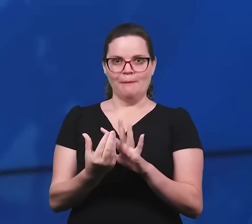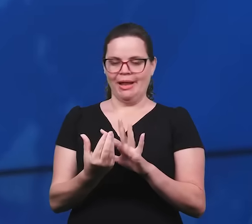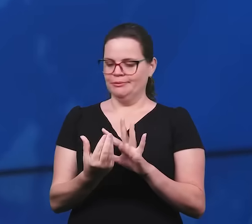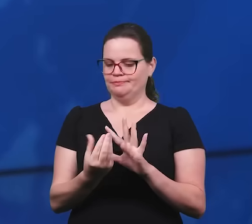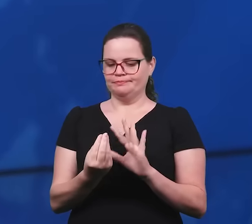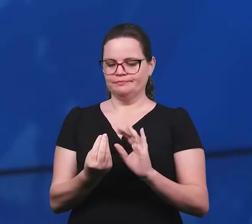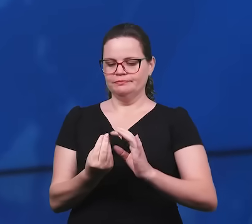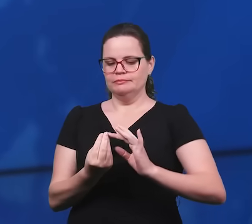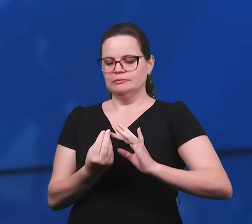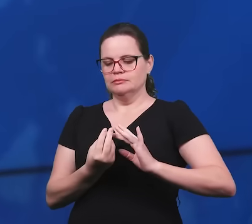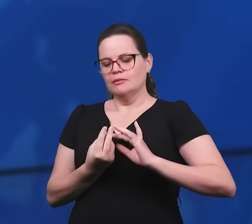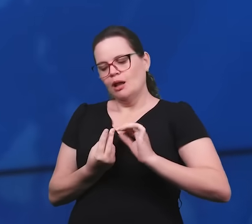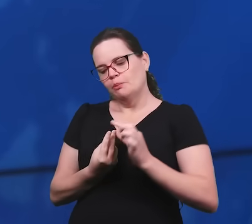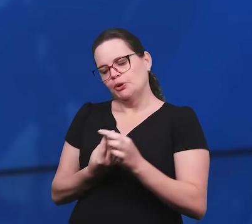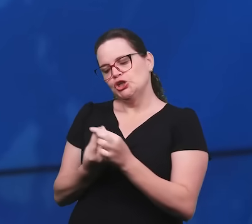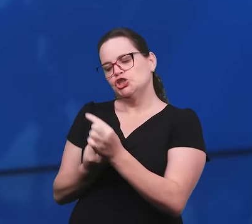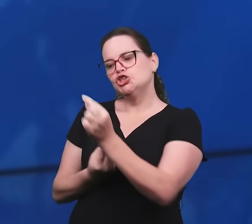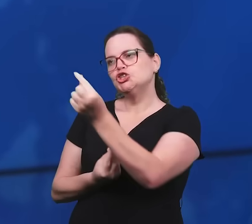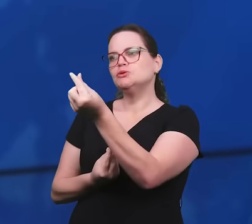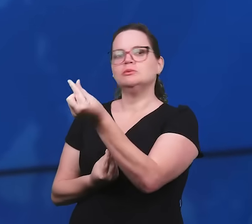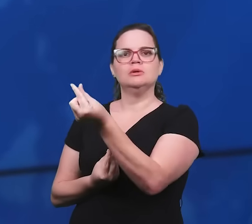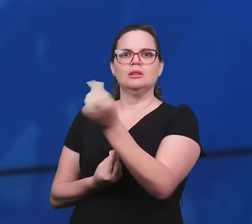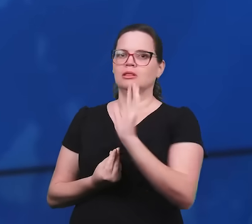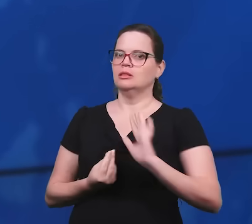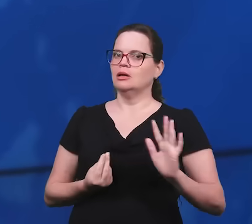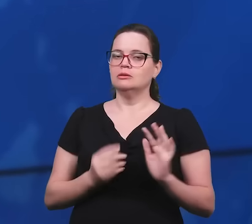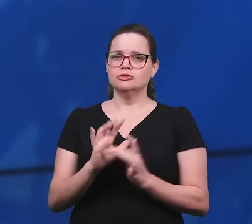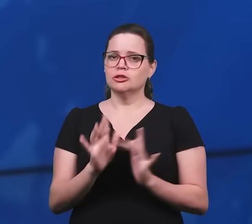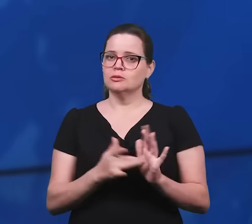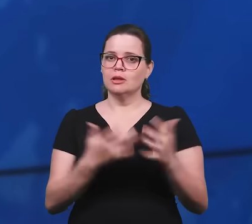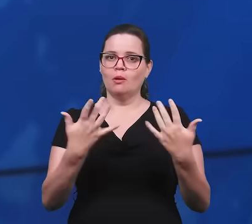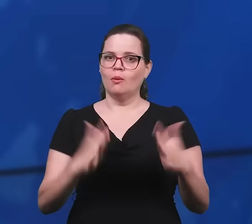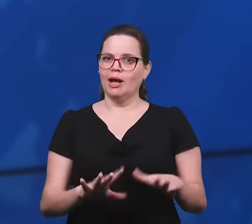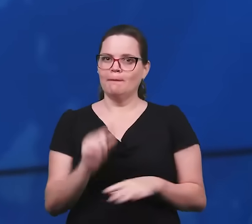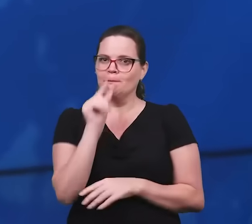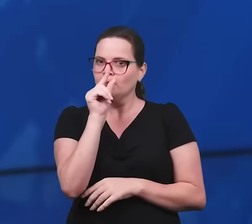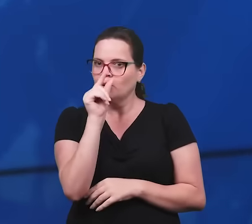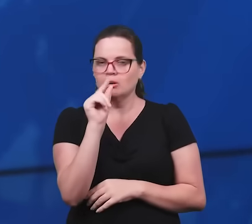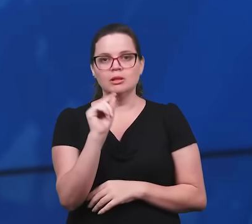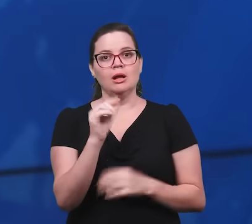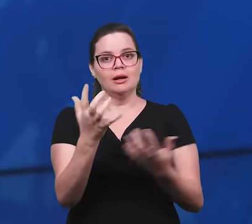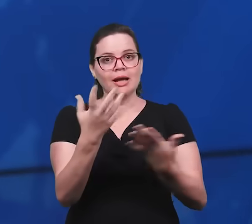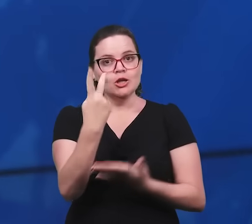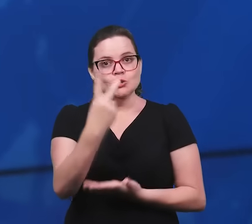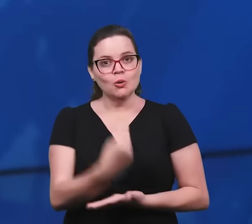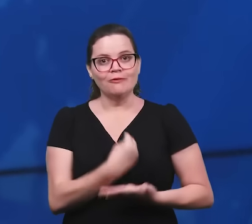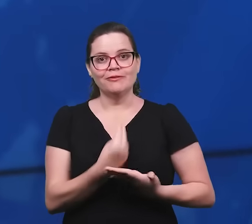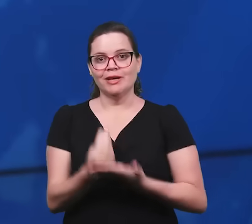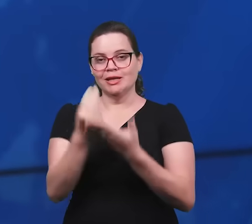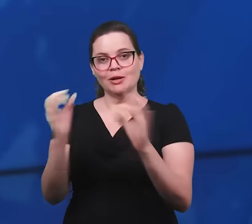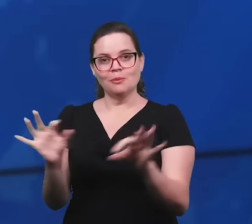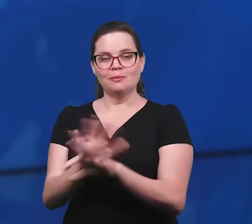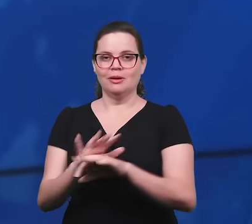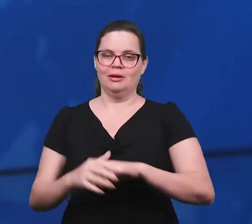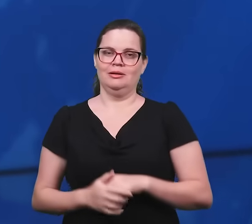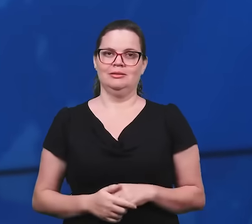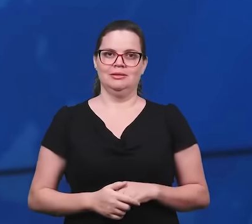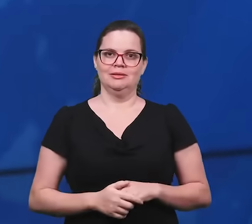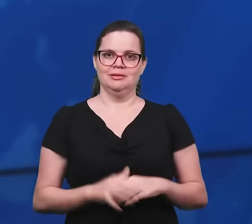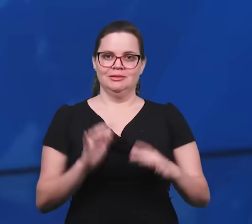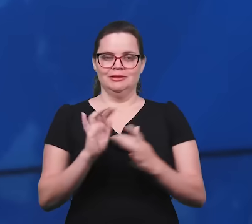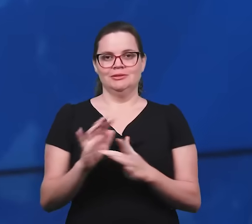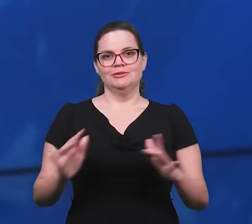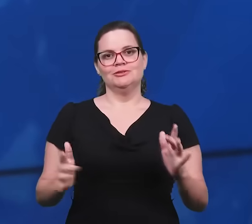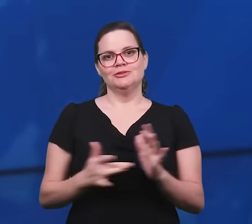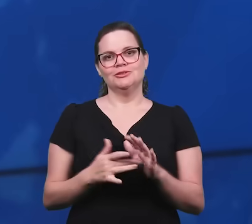Senhor Jesus. Jesus não quer você à beira do caminho. Ele não estava longe do caminho,